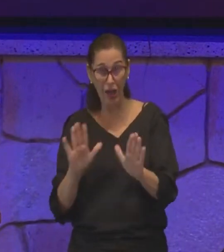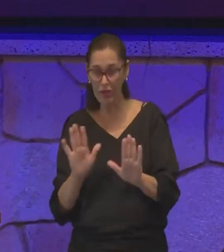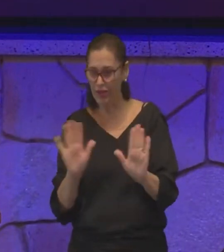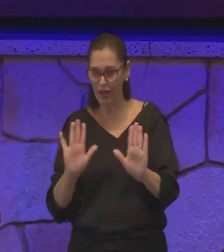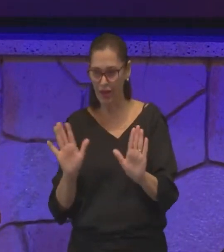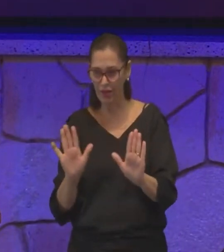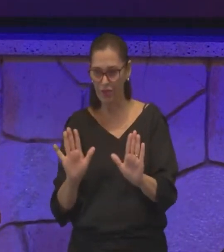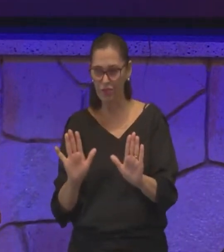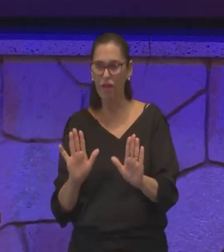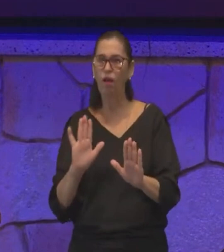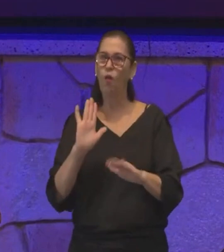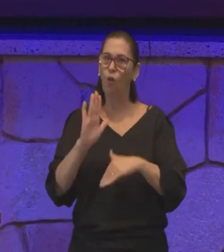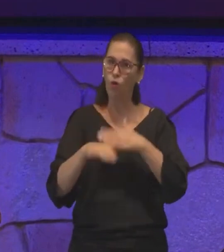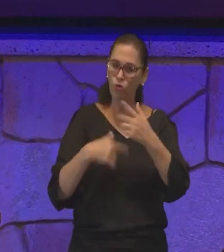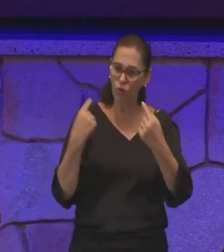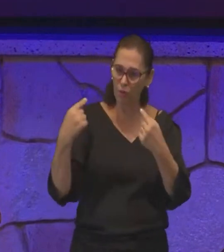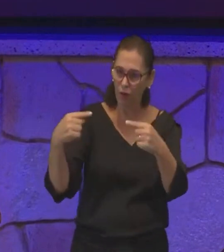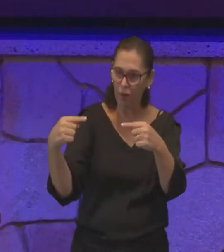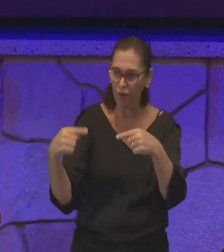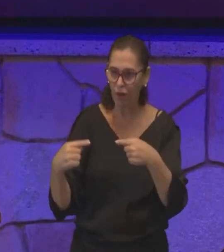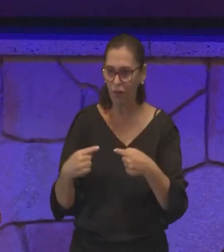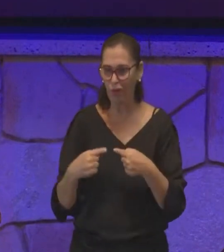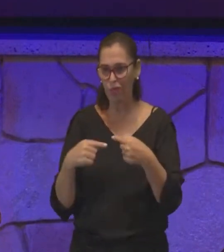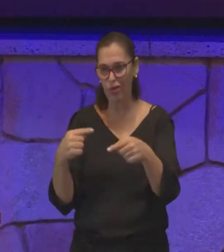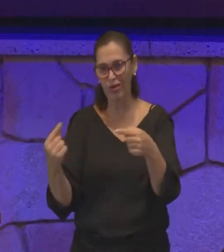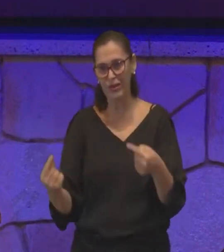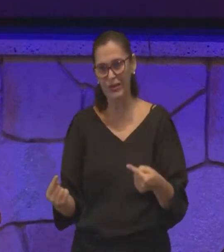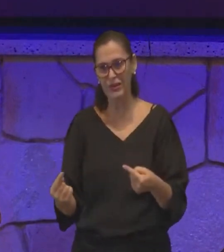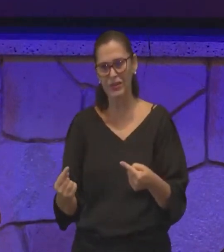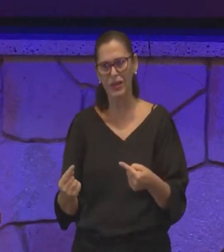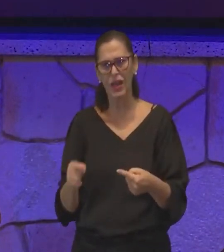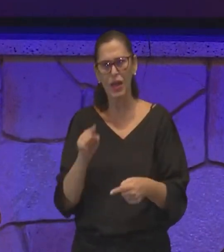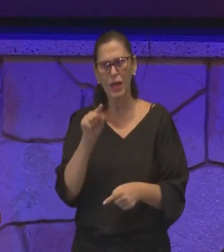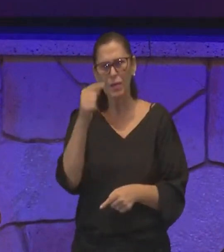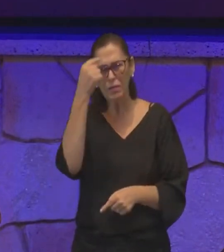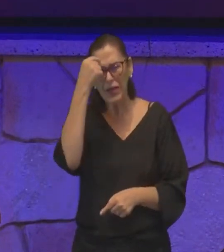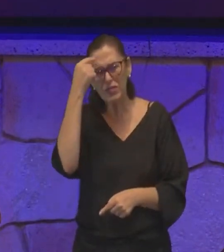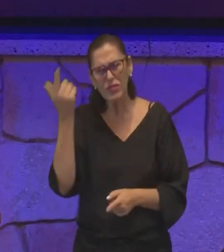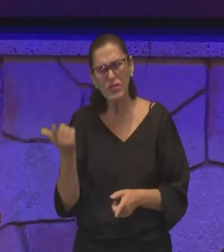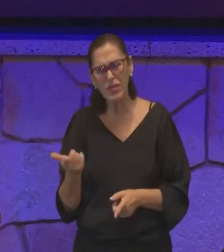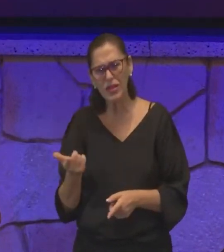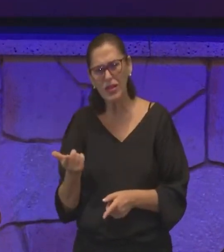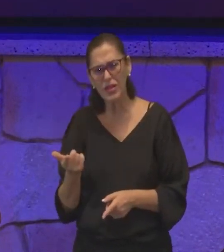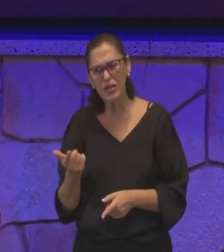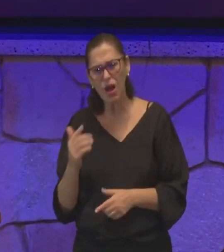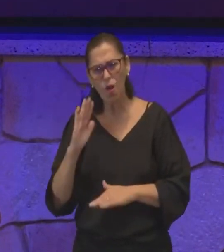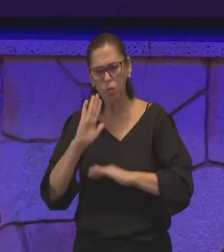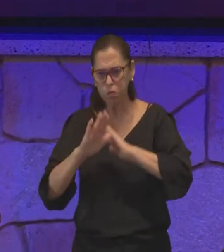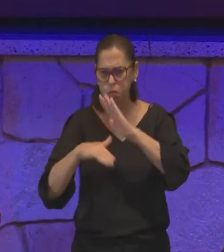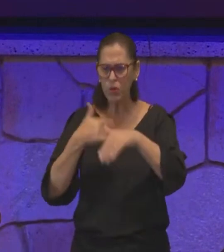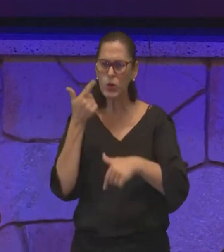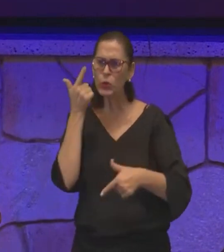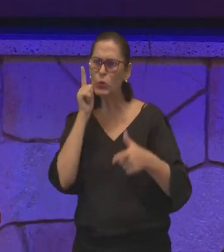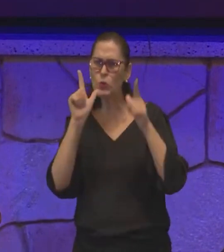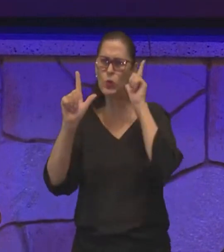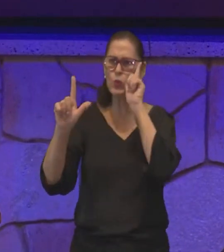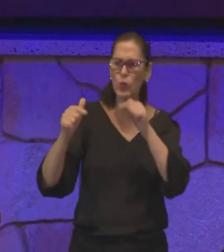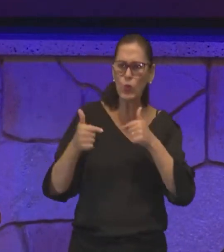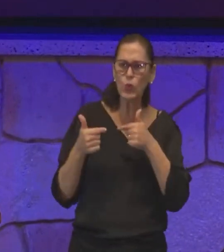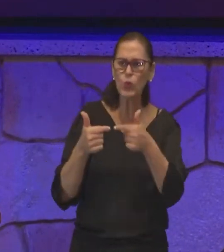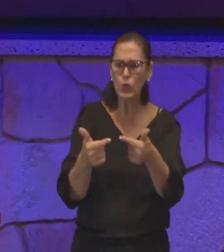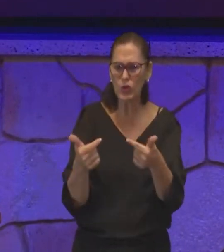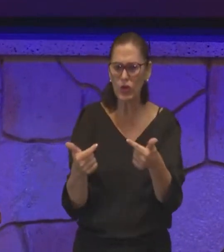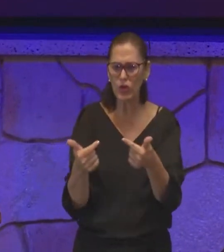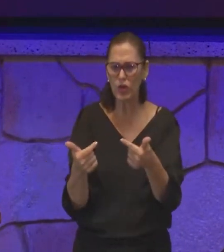mal continua avançando. Não pense você que um processo de conquista e de luta